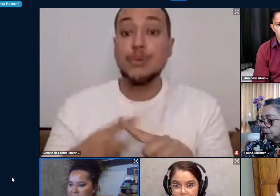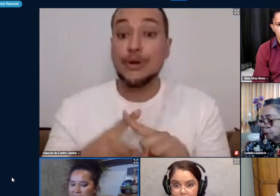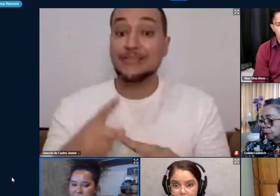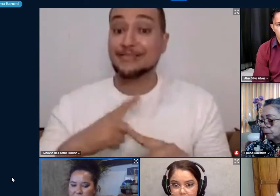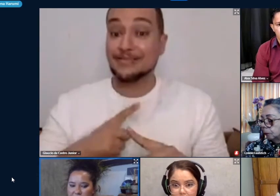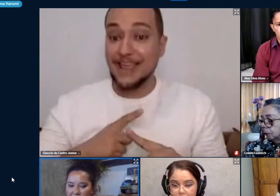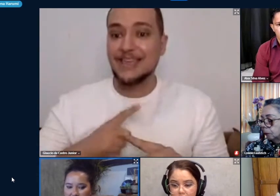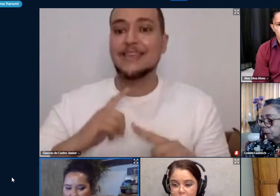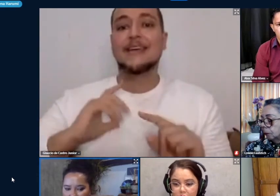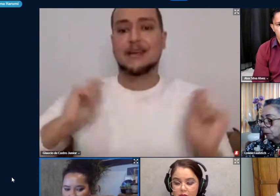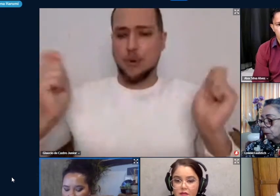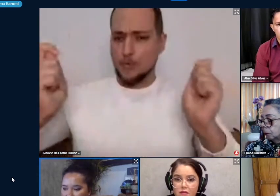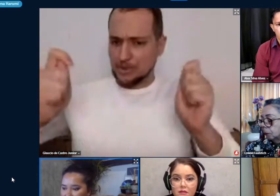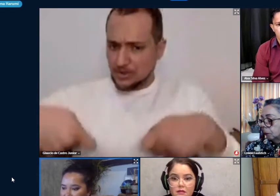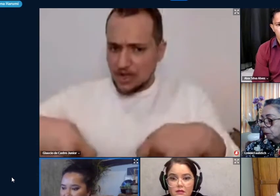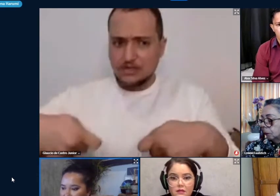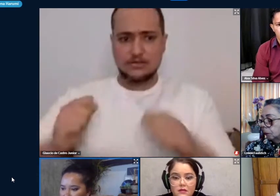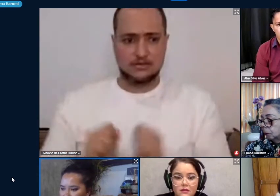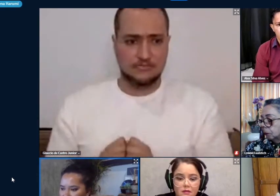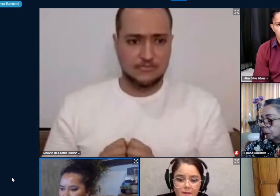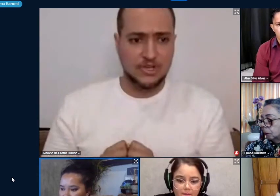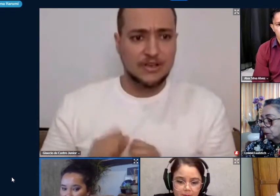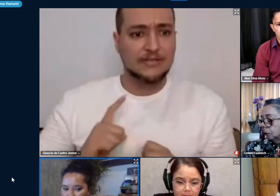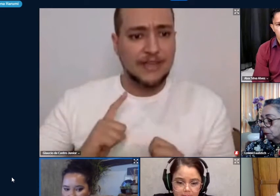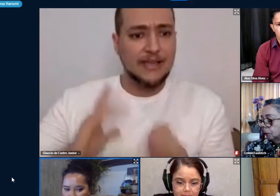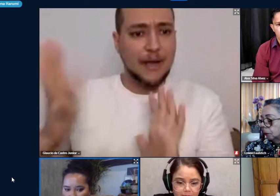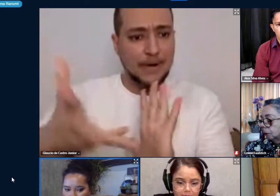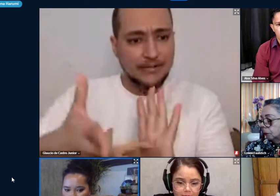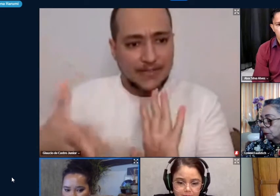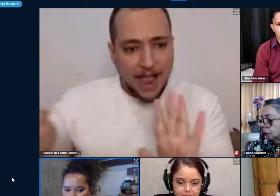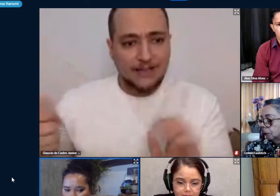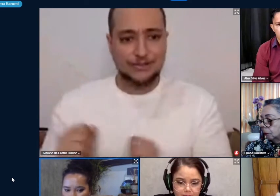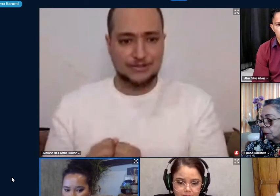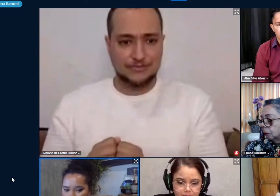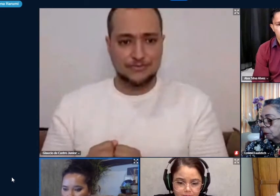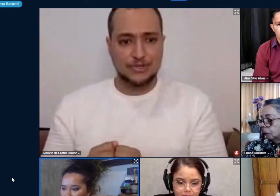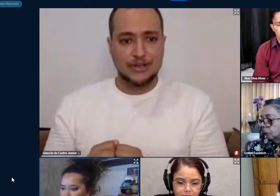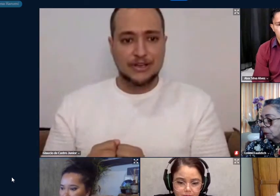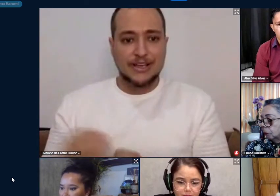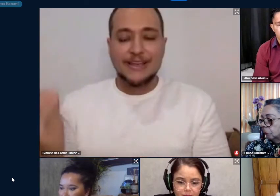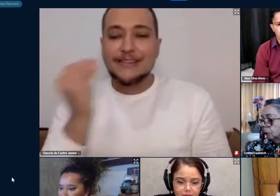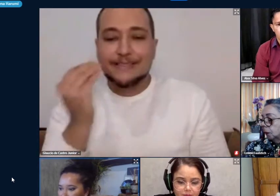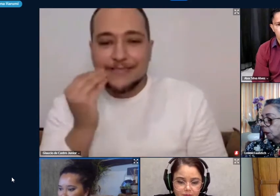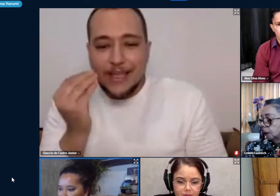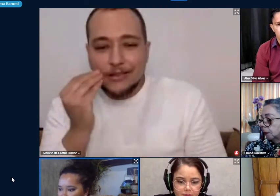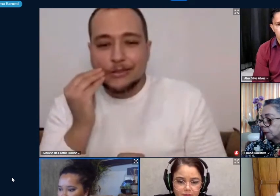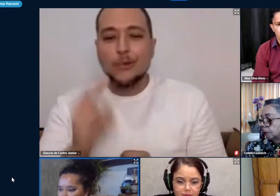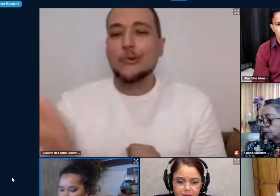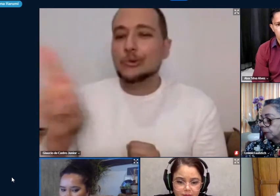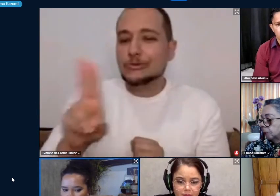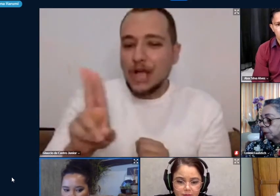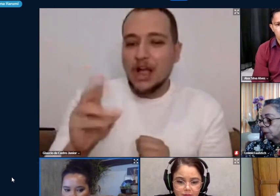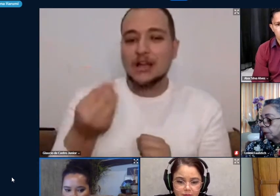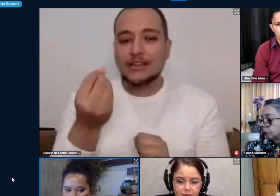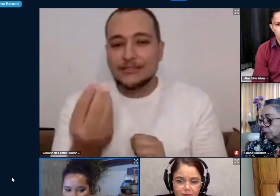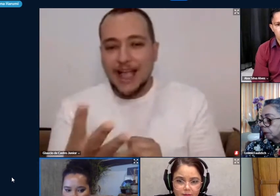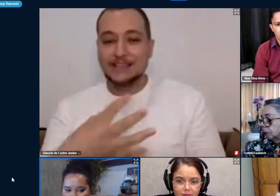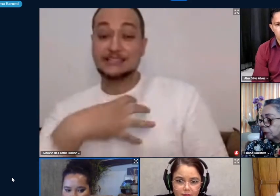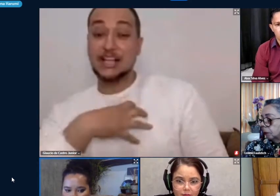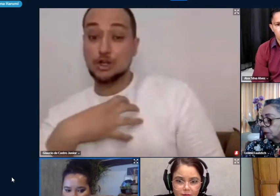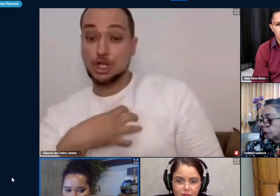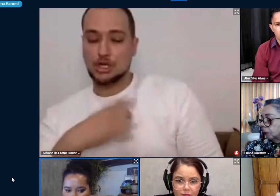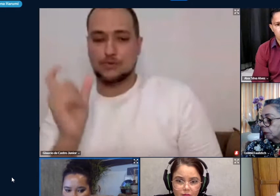a capacidade dos falantes e sinalizantes que têm de criar novos termos. E que para isso precisaria